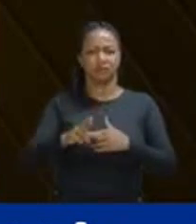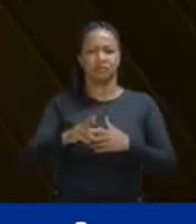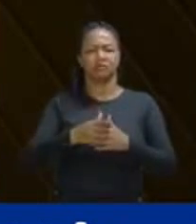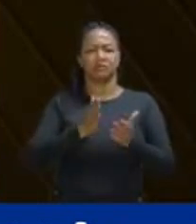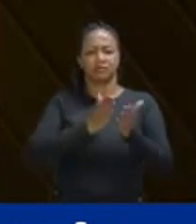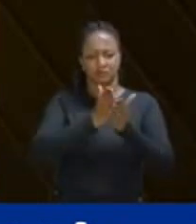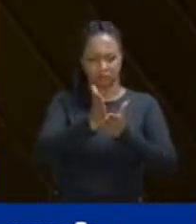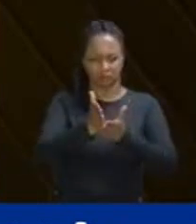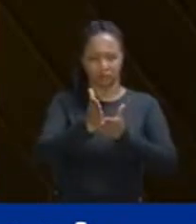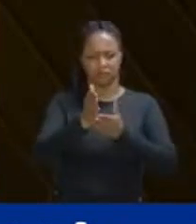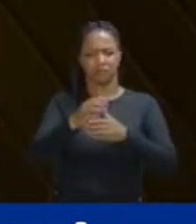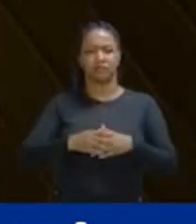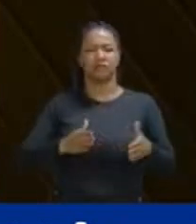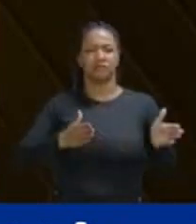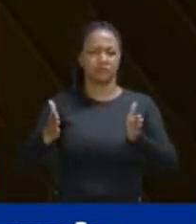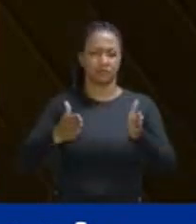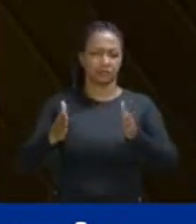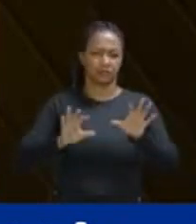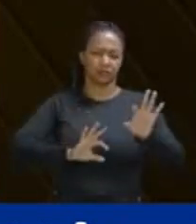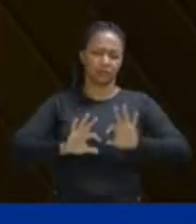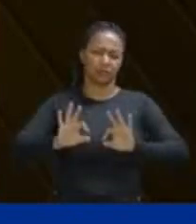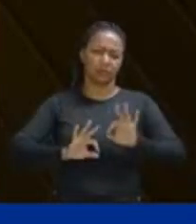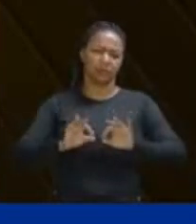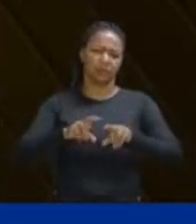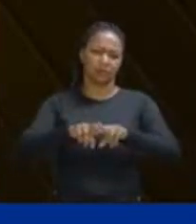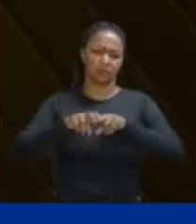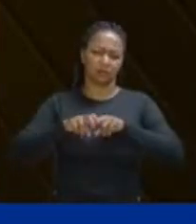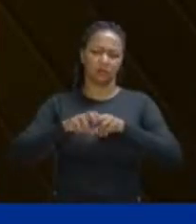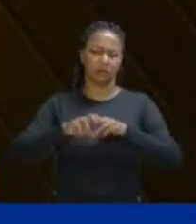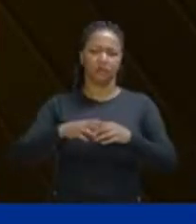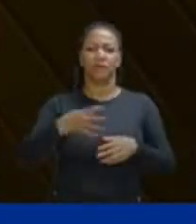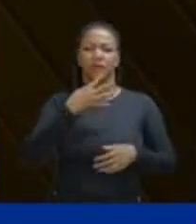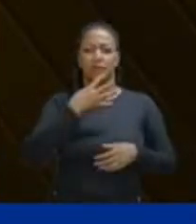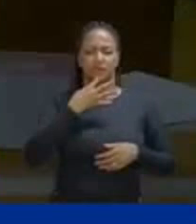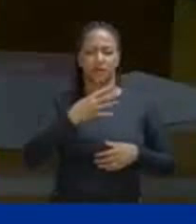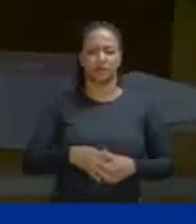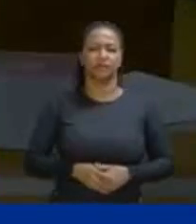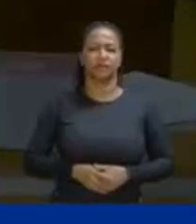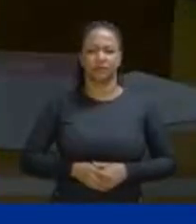formal e tempestividade com preparo dispensado. Por isso, dele conheço.